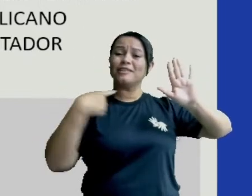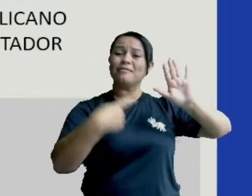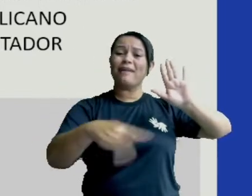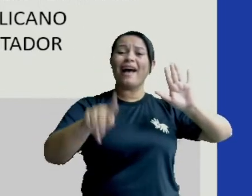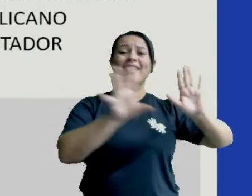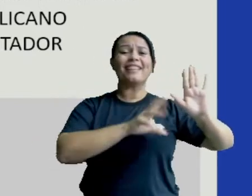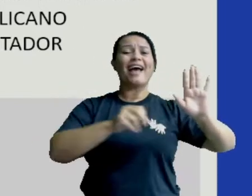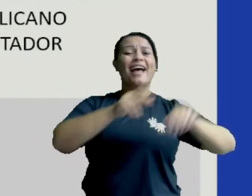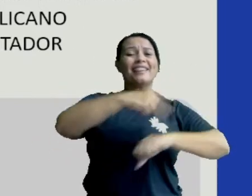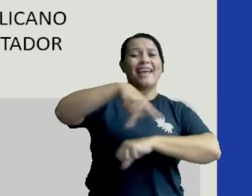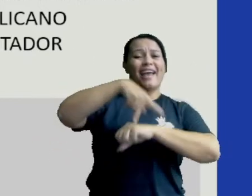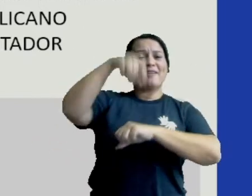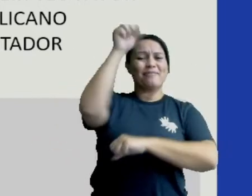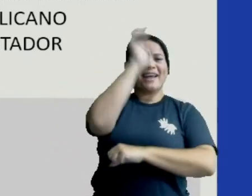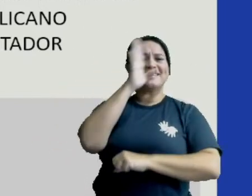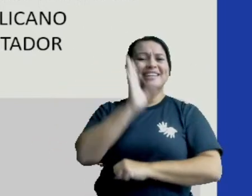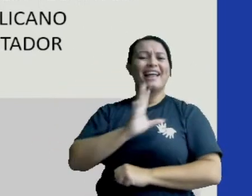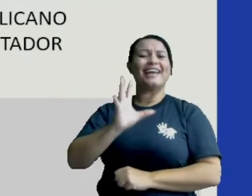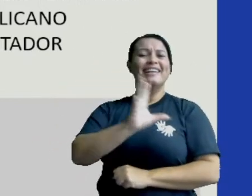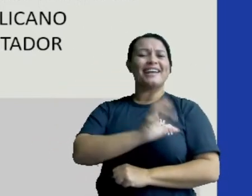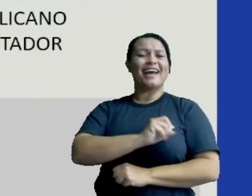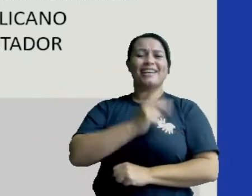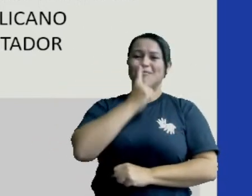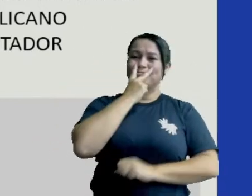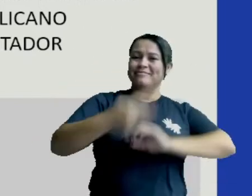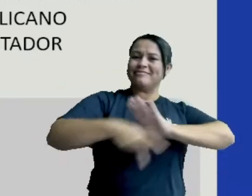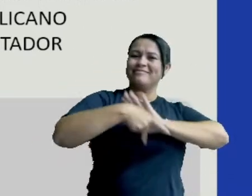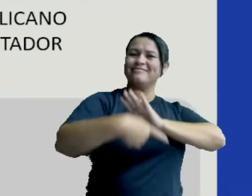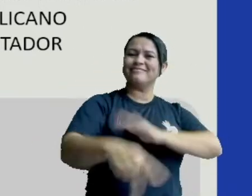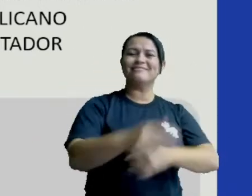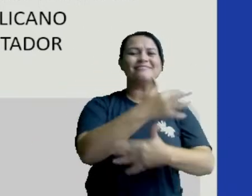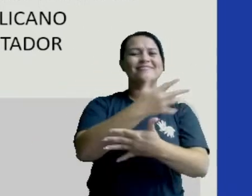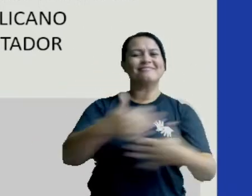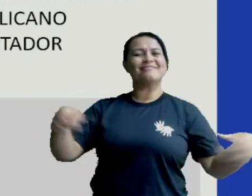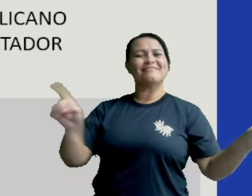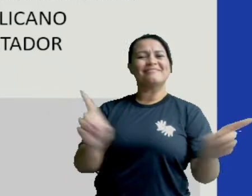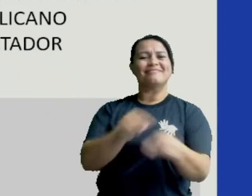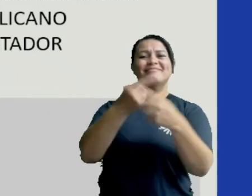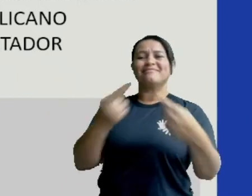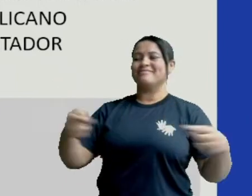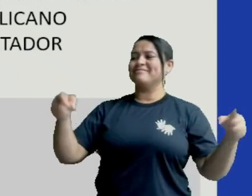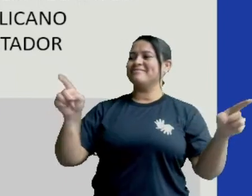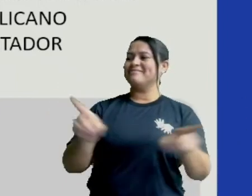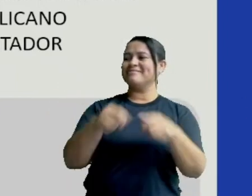da história de nossa amada terra brasileira.